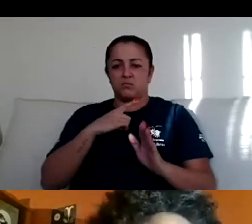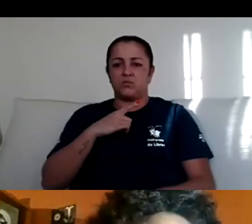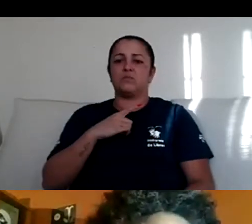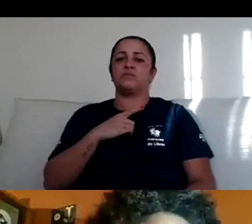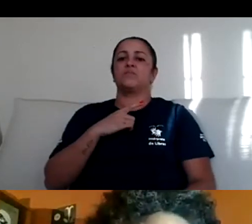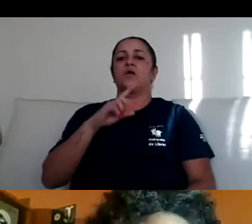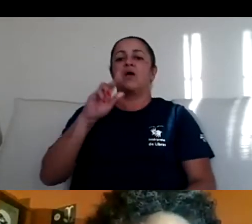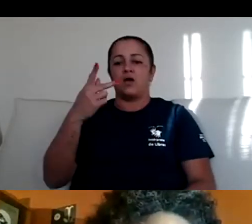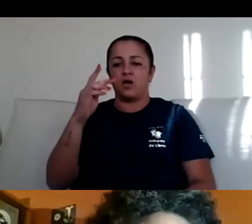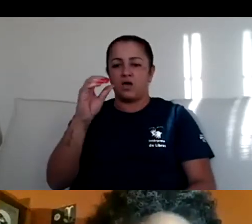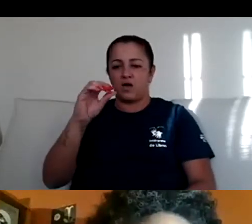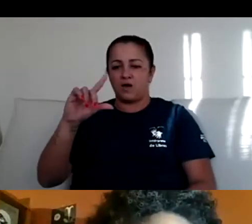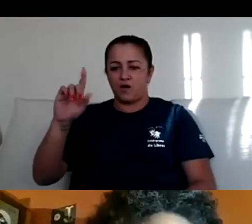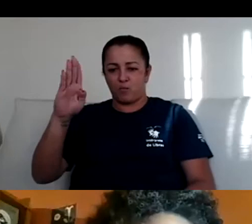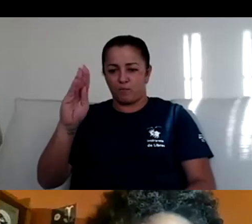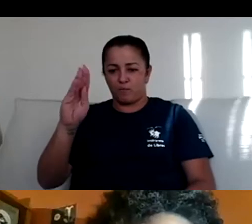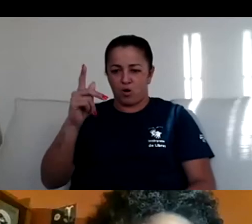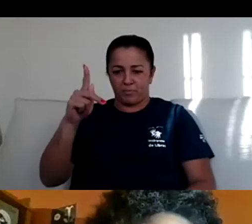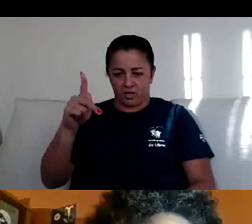Bopp,